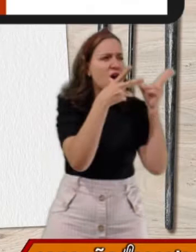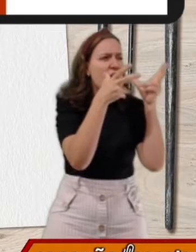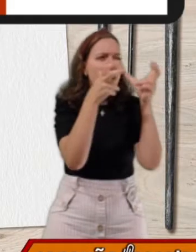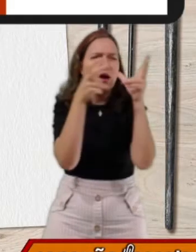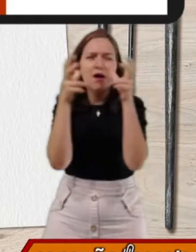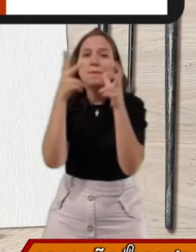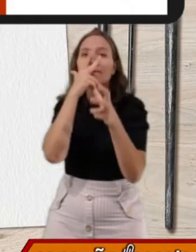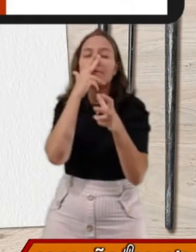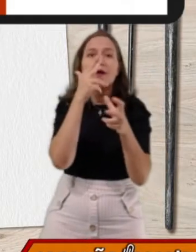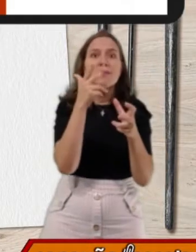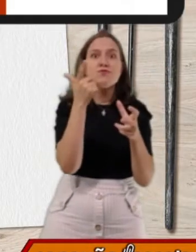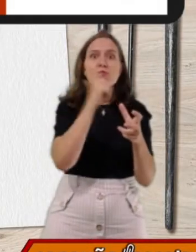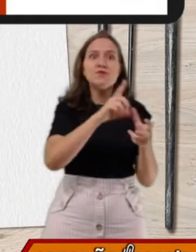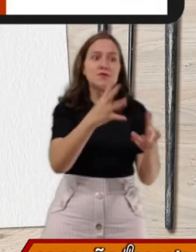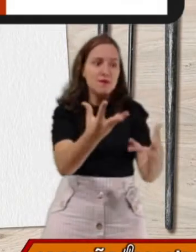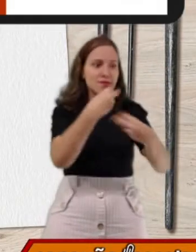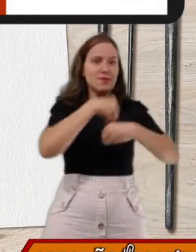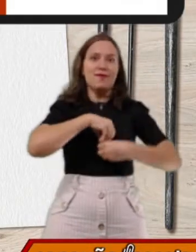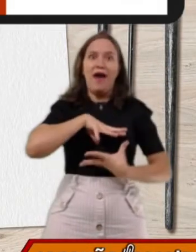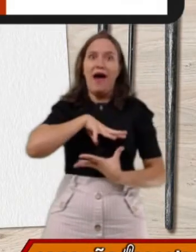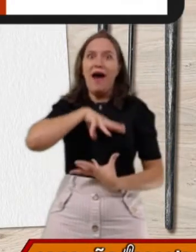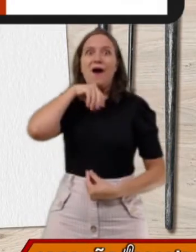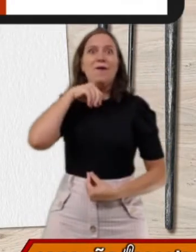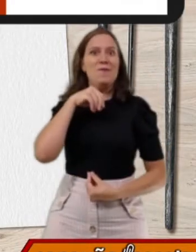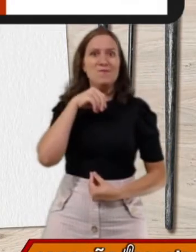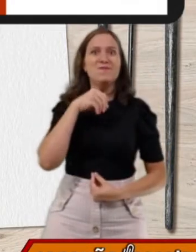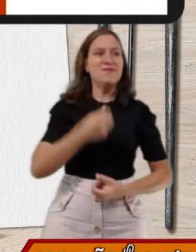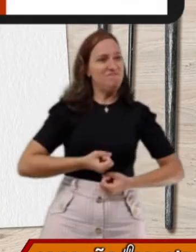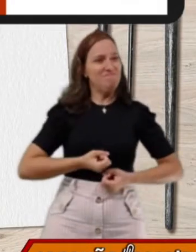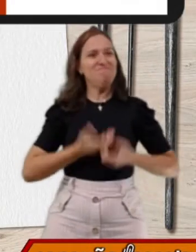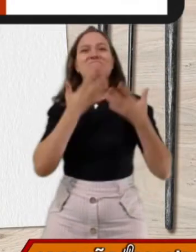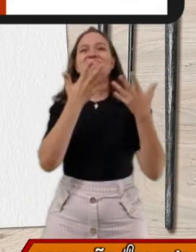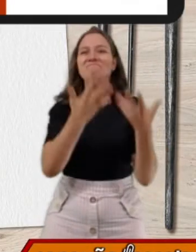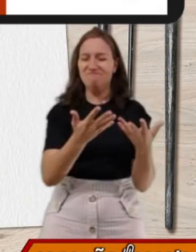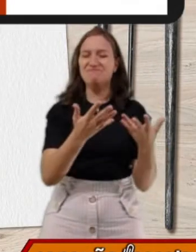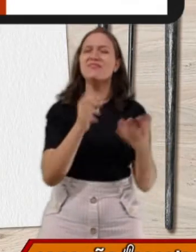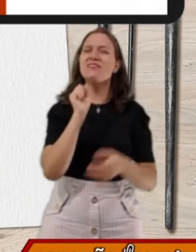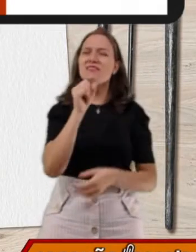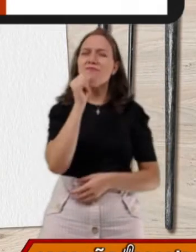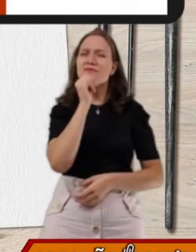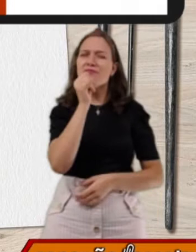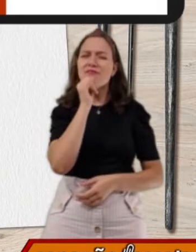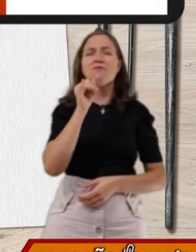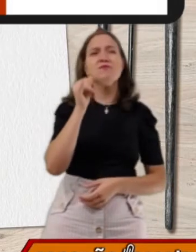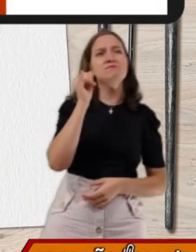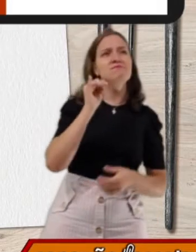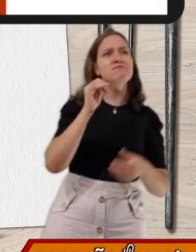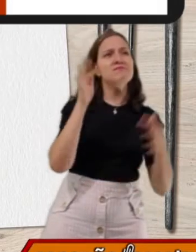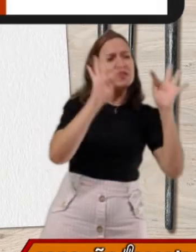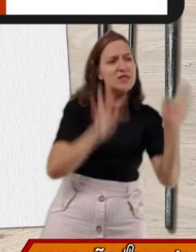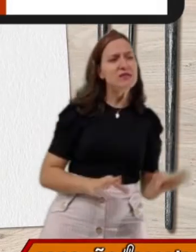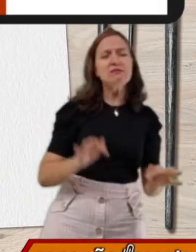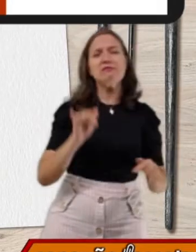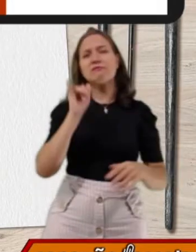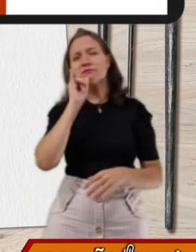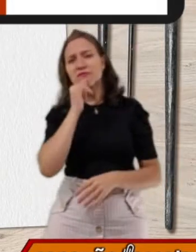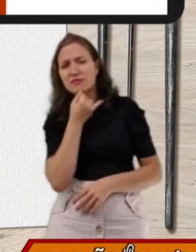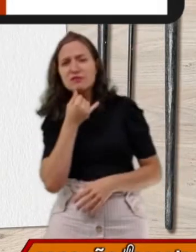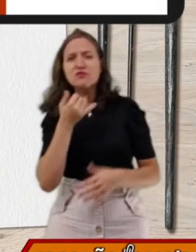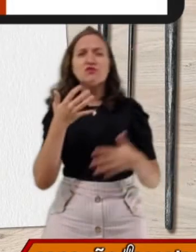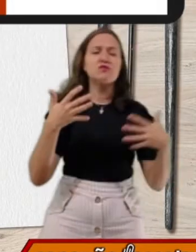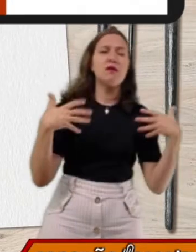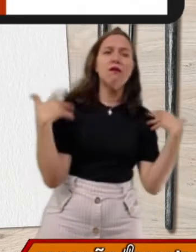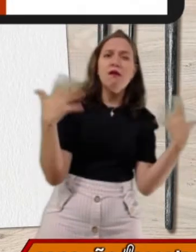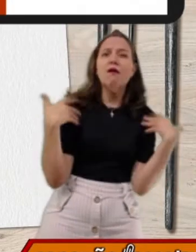quando estamos felizes alegres tristes Ice o Ronaldo vira aquele olhinho assim que são só os coraçõezinhos